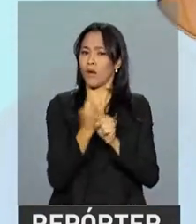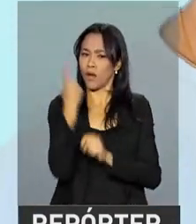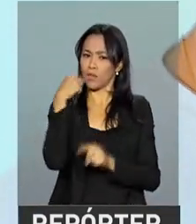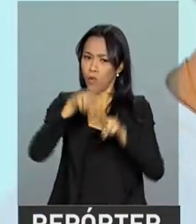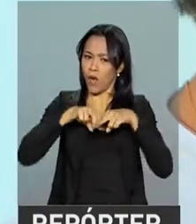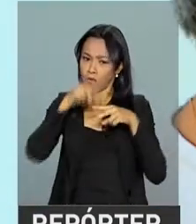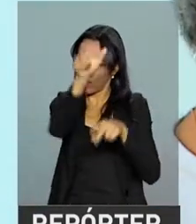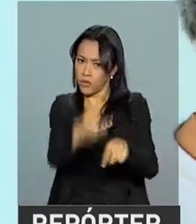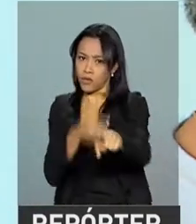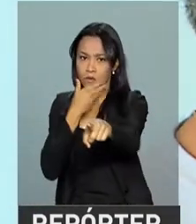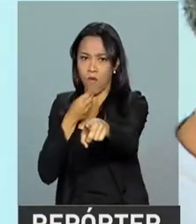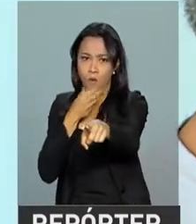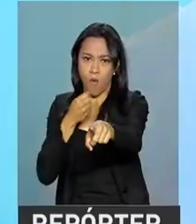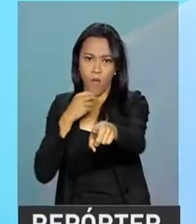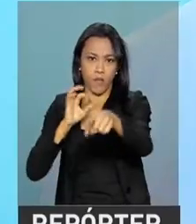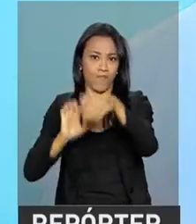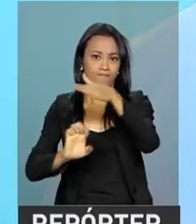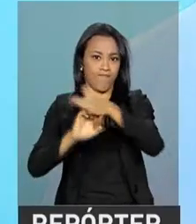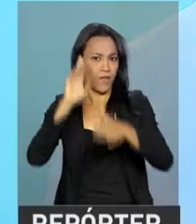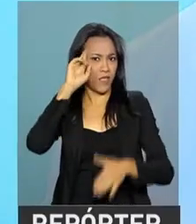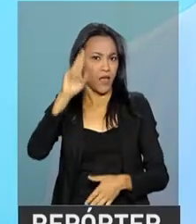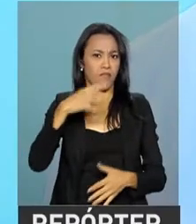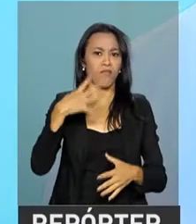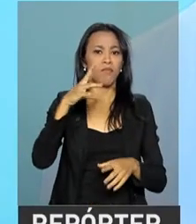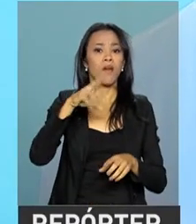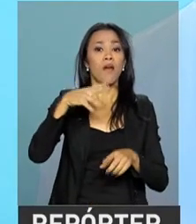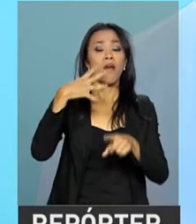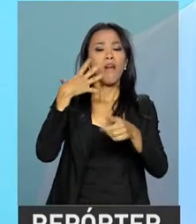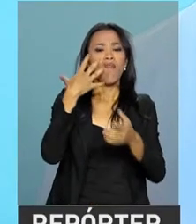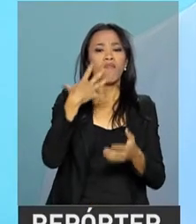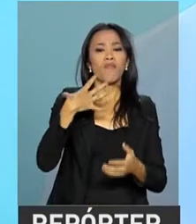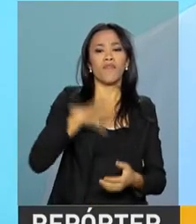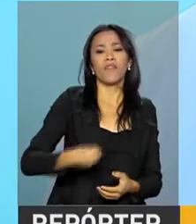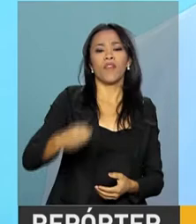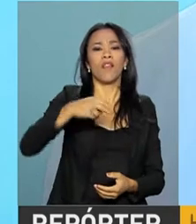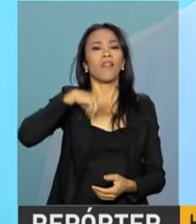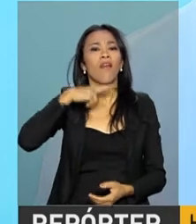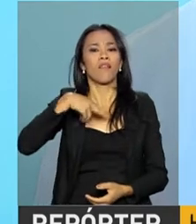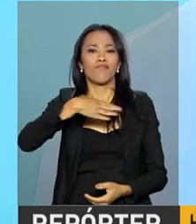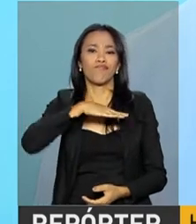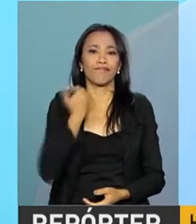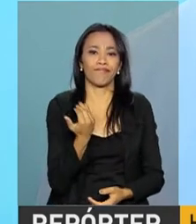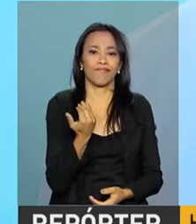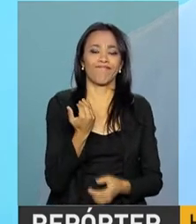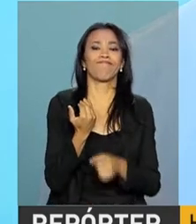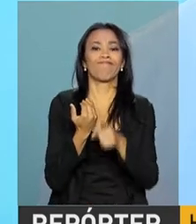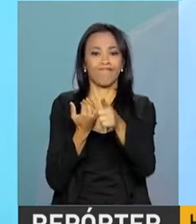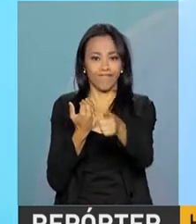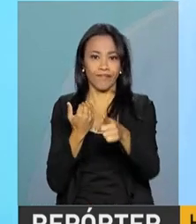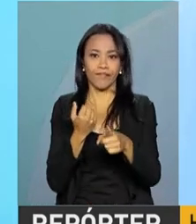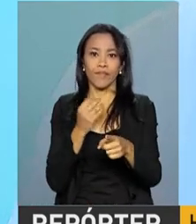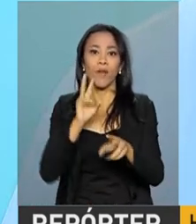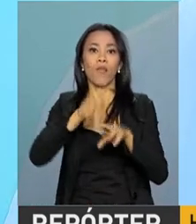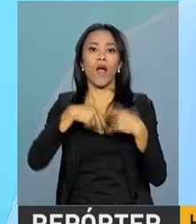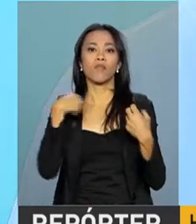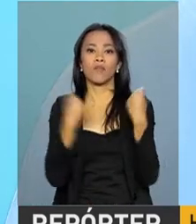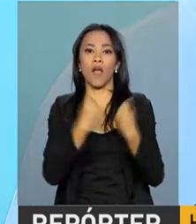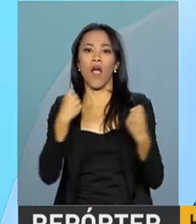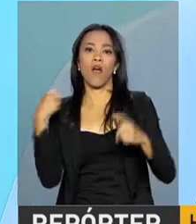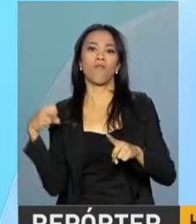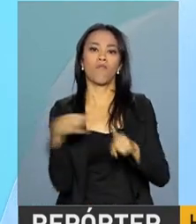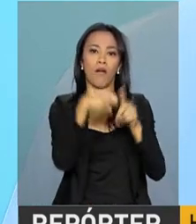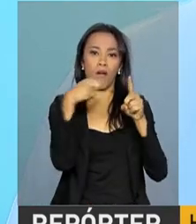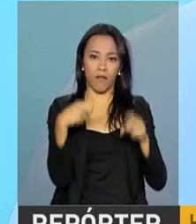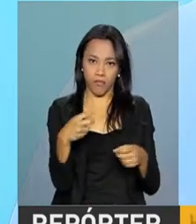num momento de dor nós perdemos mas a nossa filha nossa netinha faleceram em um acidente de automóvel